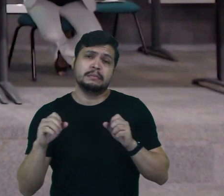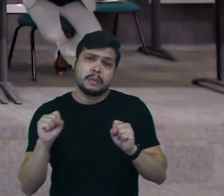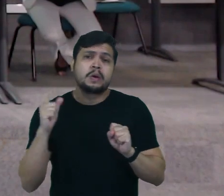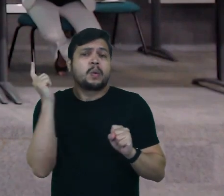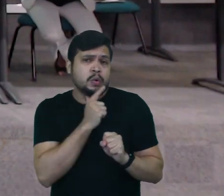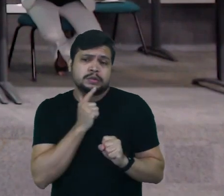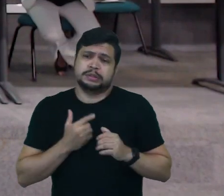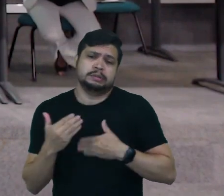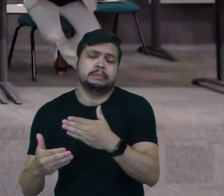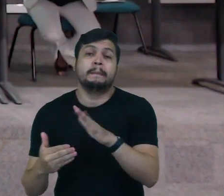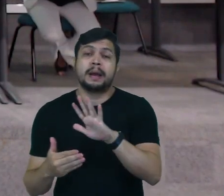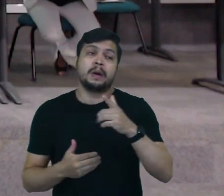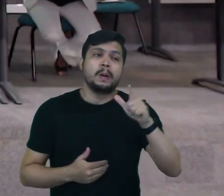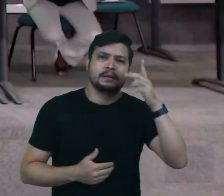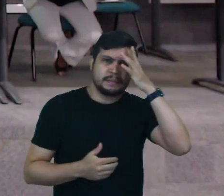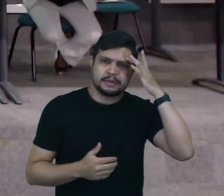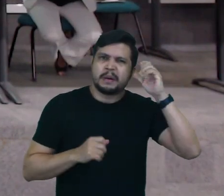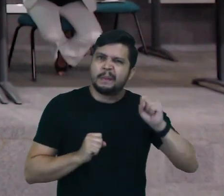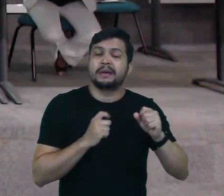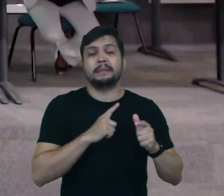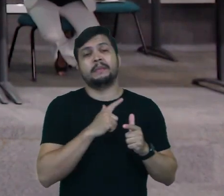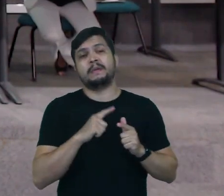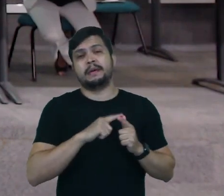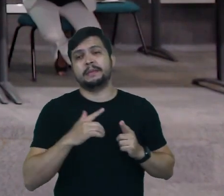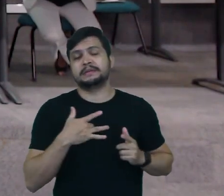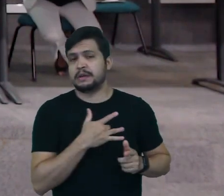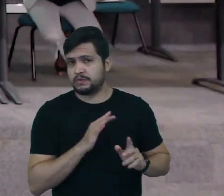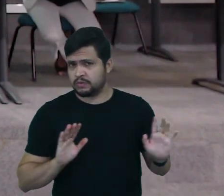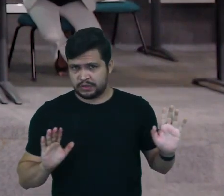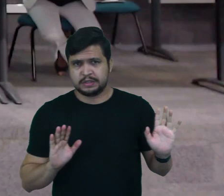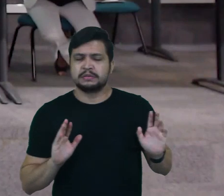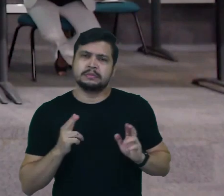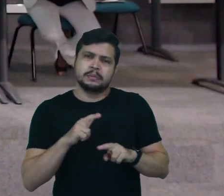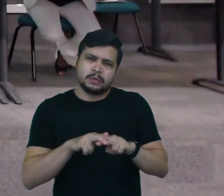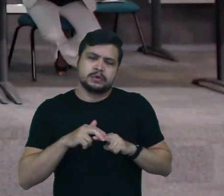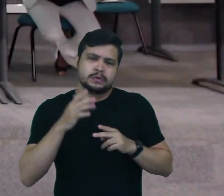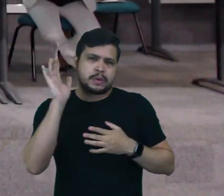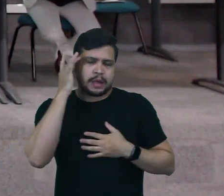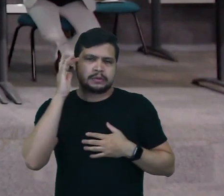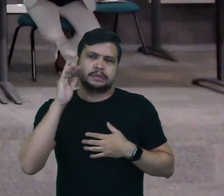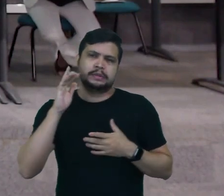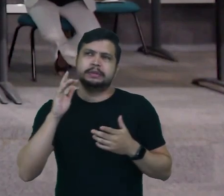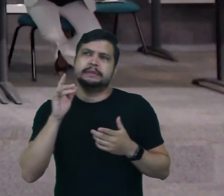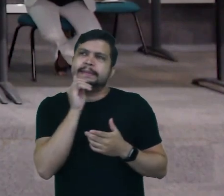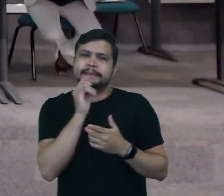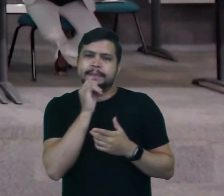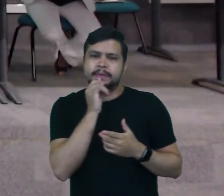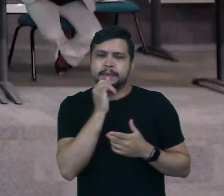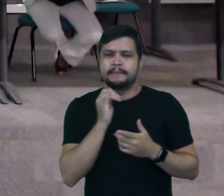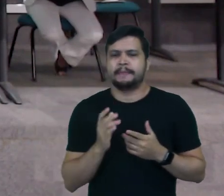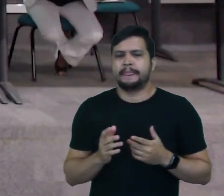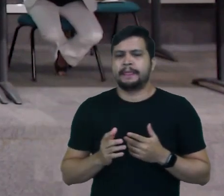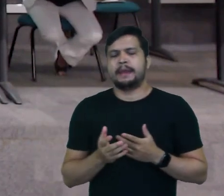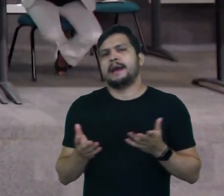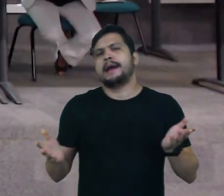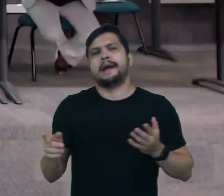não ter problemas de saúde. Tem outras que não vão, que vão ter problema, outras não vão ter. É um nicho, assim, eu não digo, vou